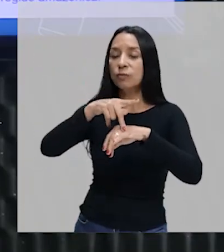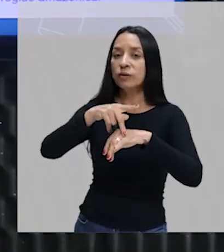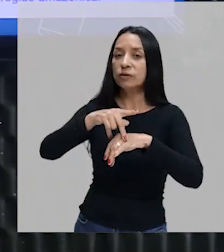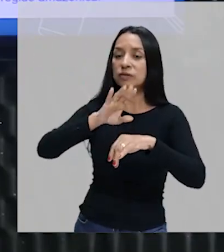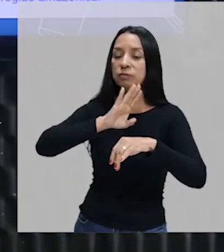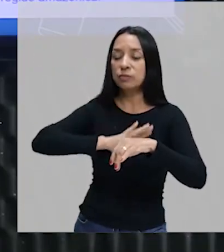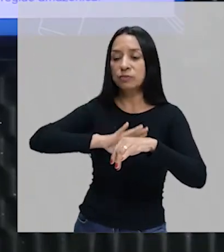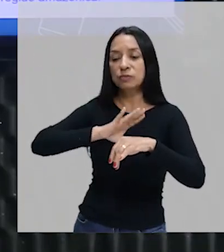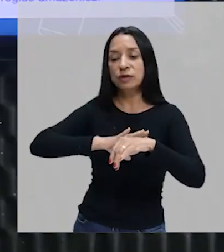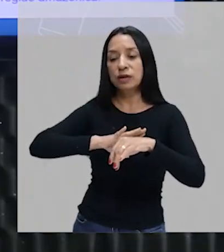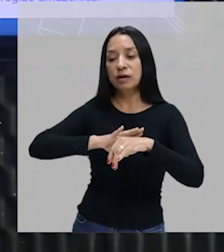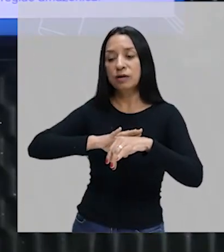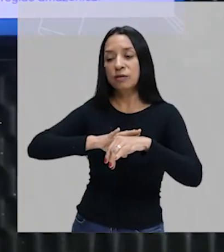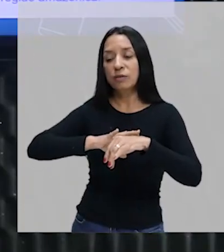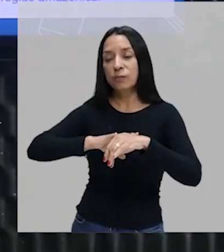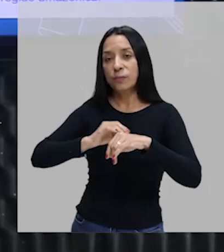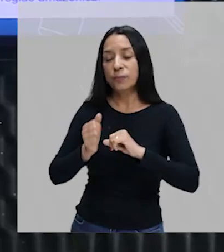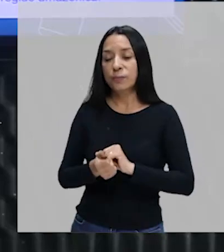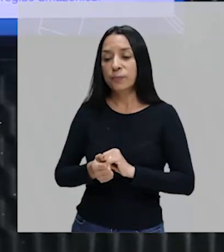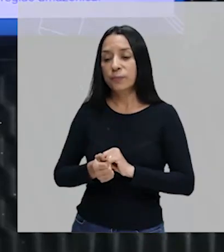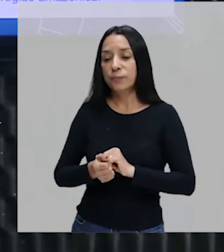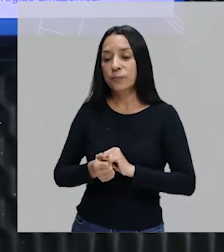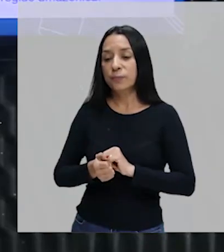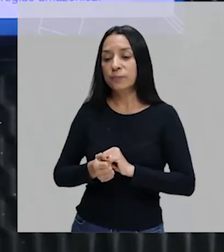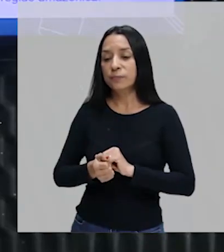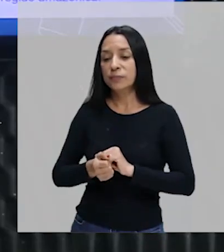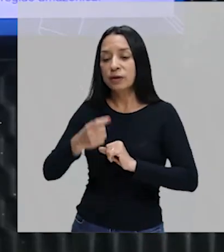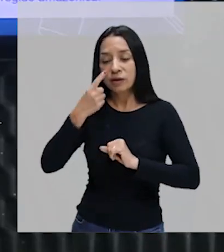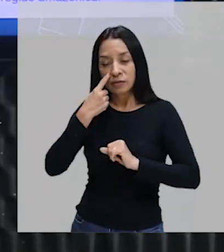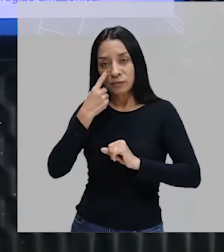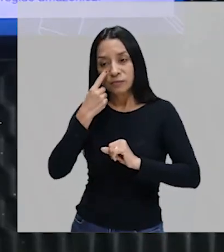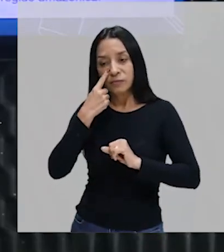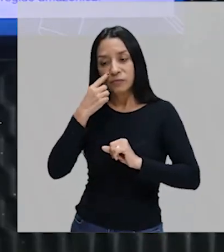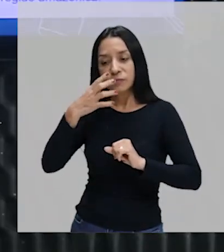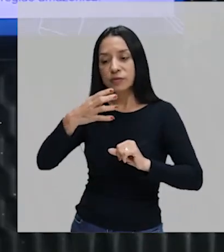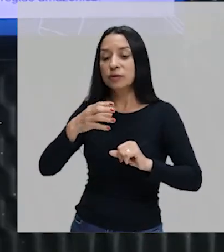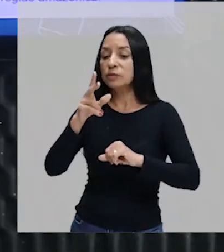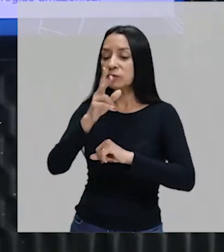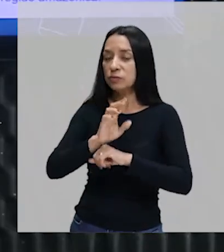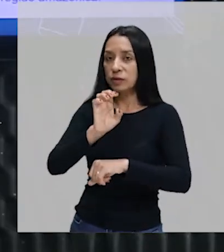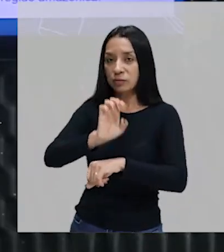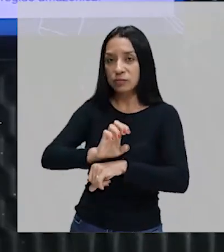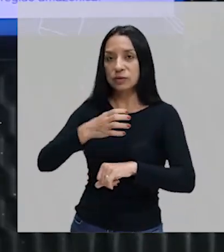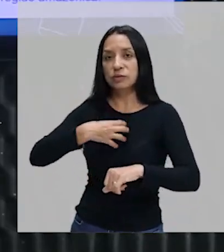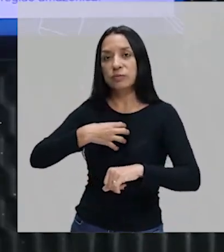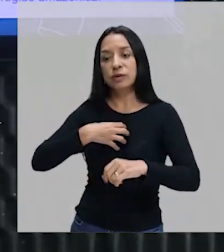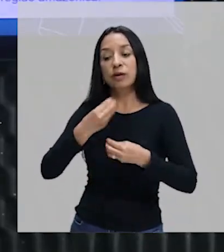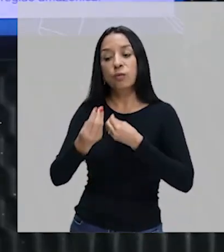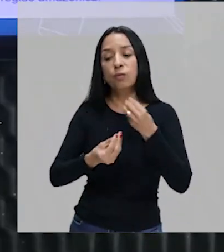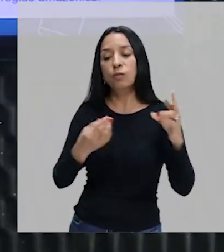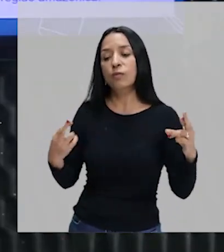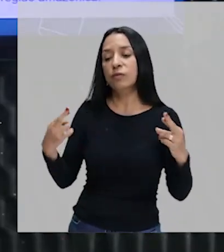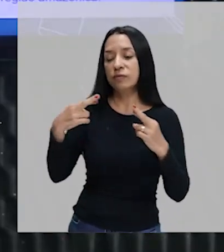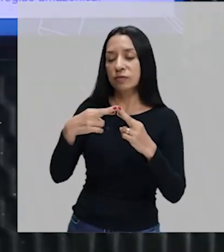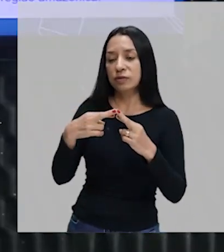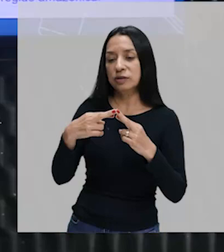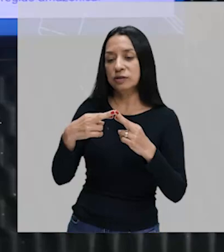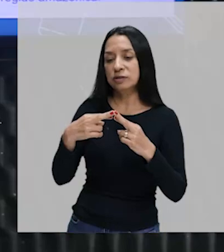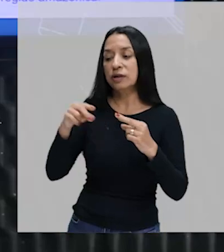do Brasil, pegando a Bahia como referência. Um território que, no começo, nós teremos dificuldade de